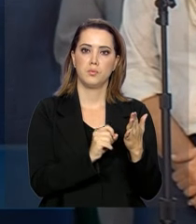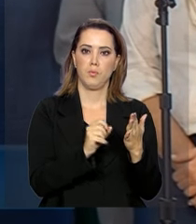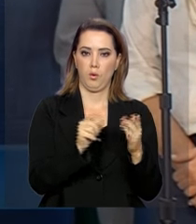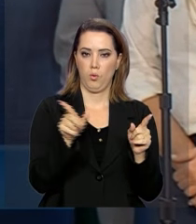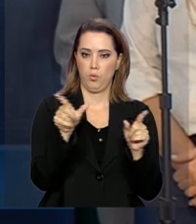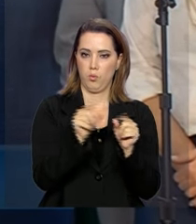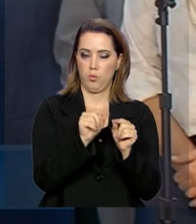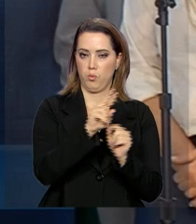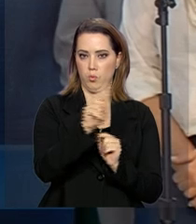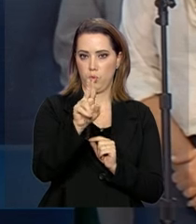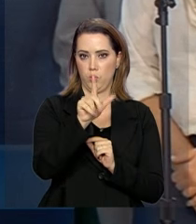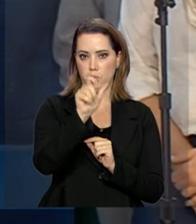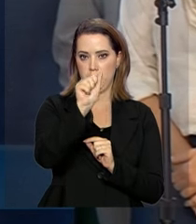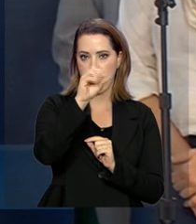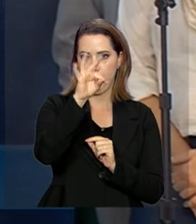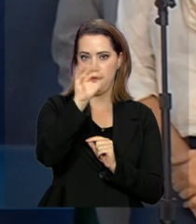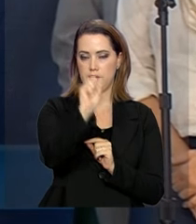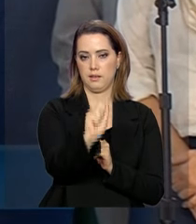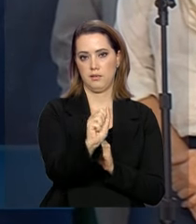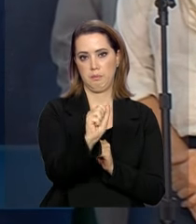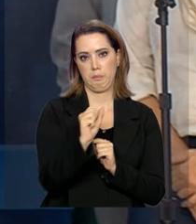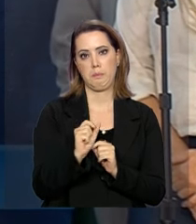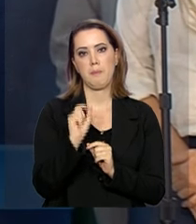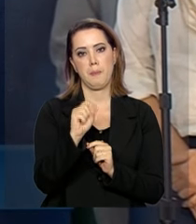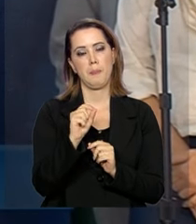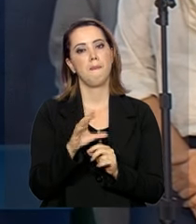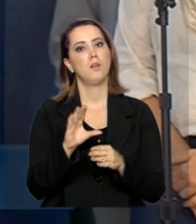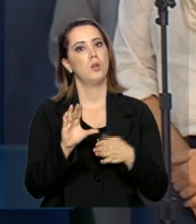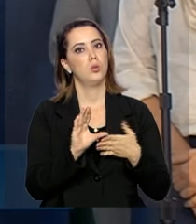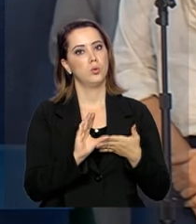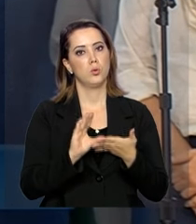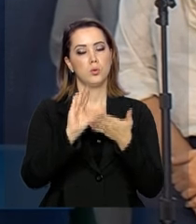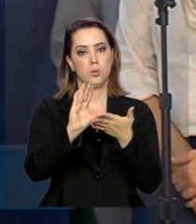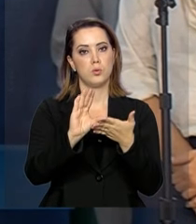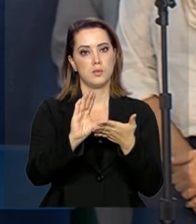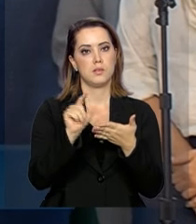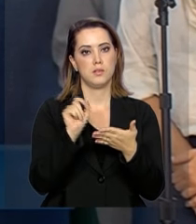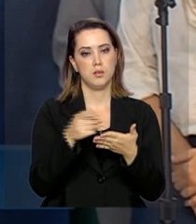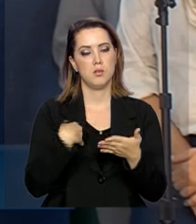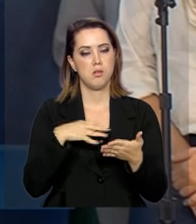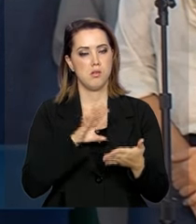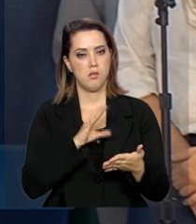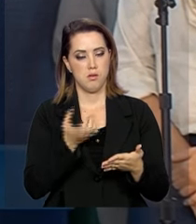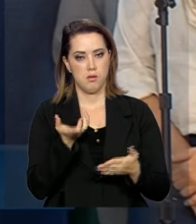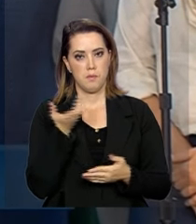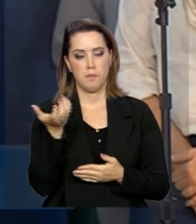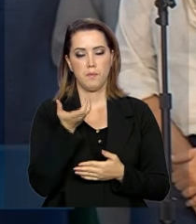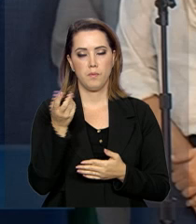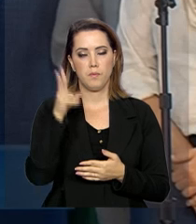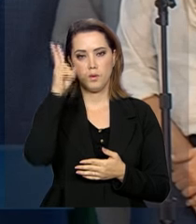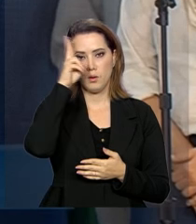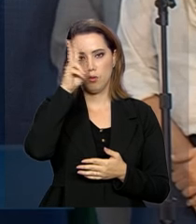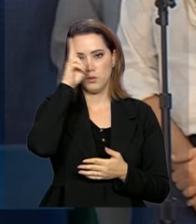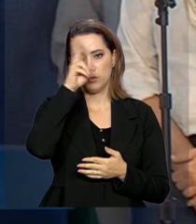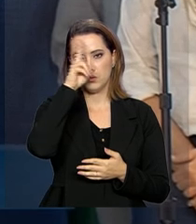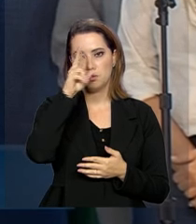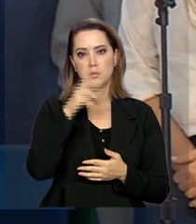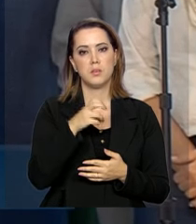do Conselho. E quero lembrar que a primeira parte Ou seja,